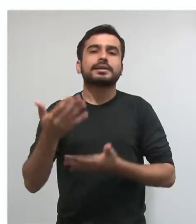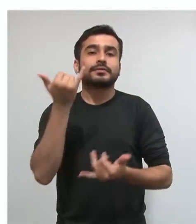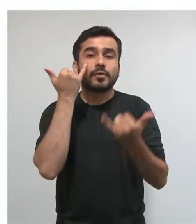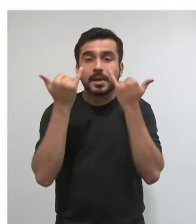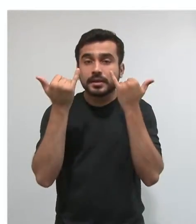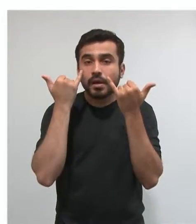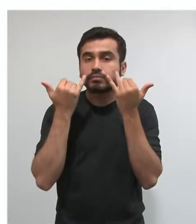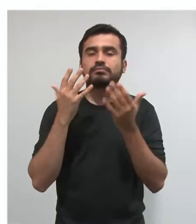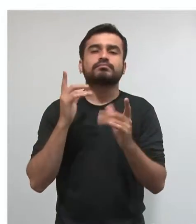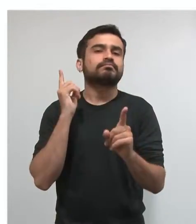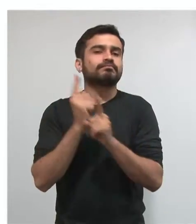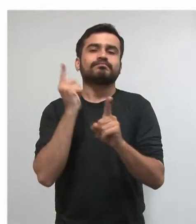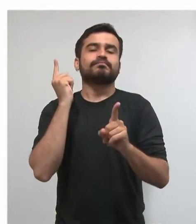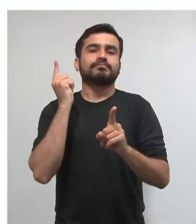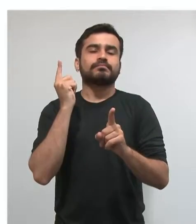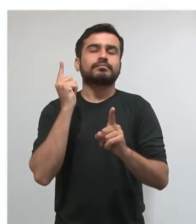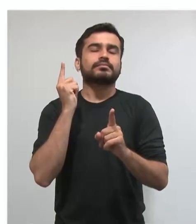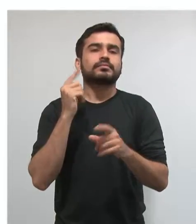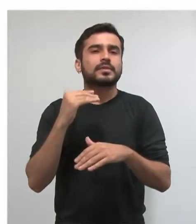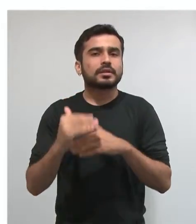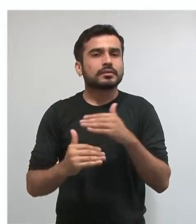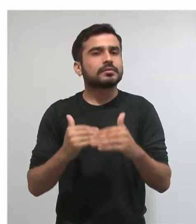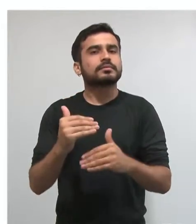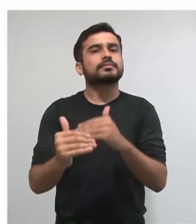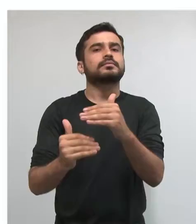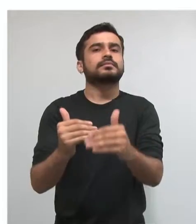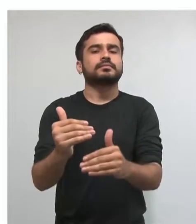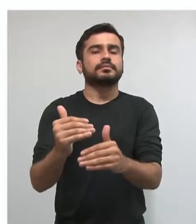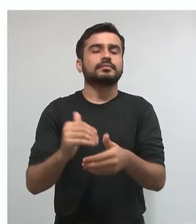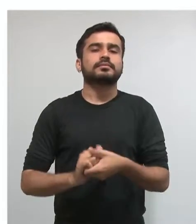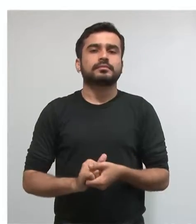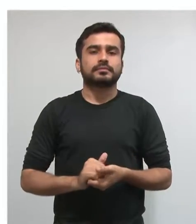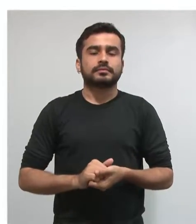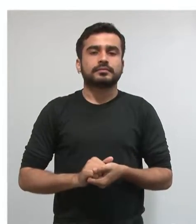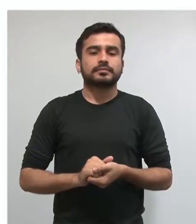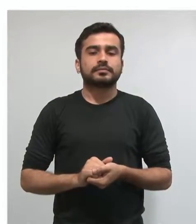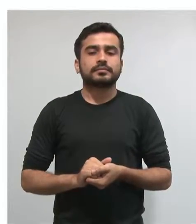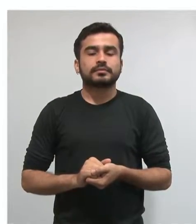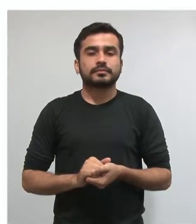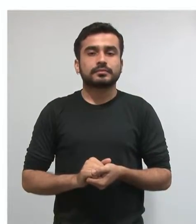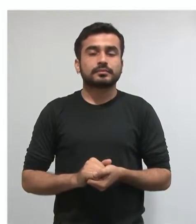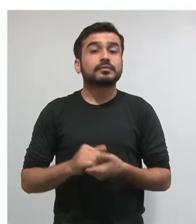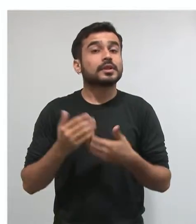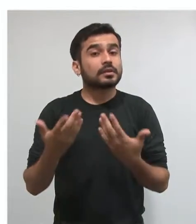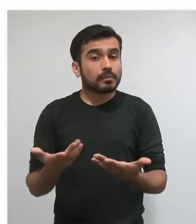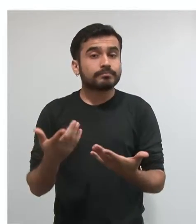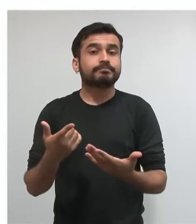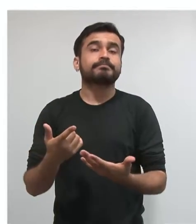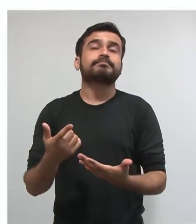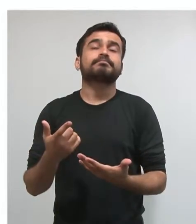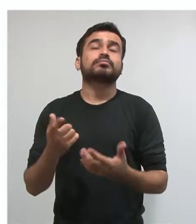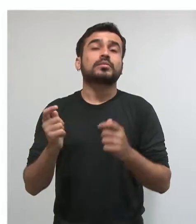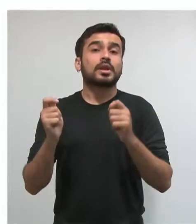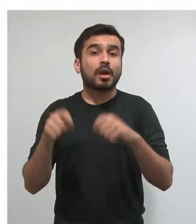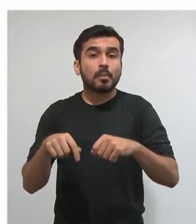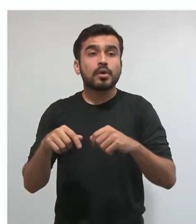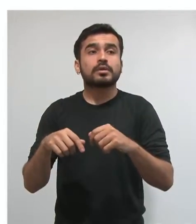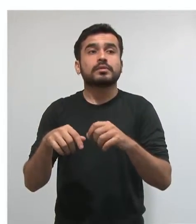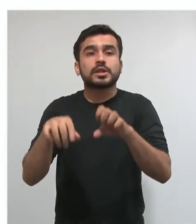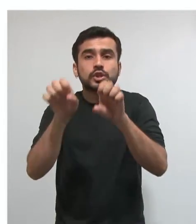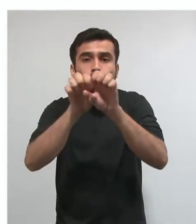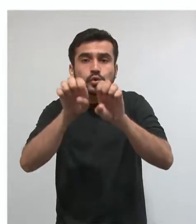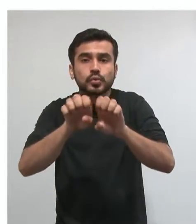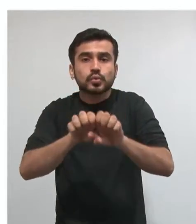os dados que vão ser tratados ao longo do processo de monitoramento, certo? Então, ele deve ser capaz de